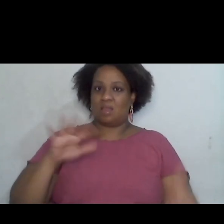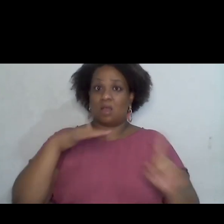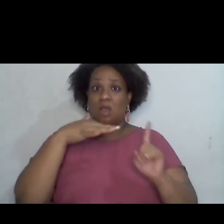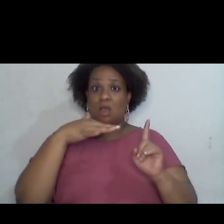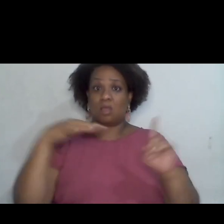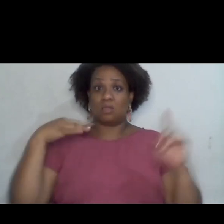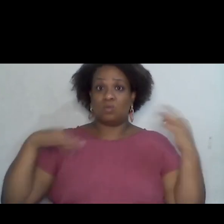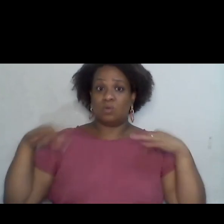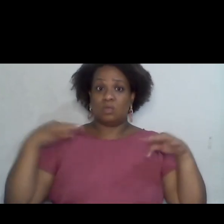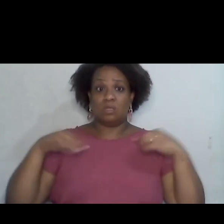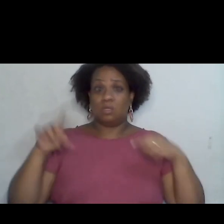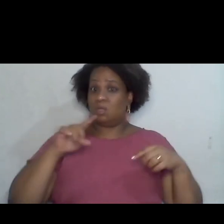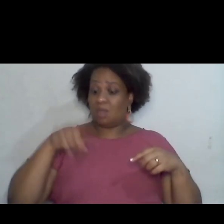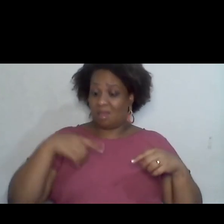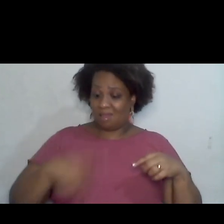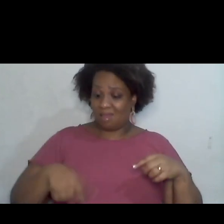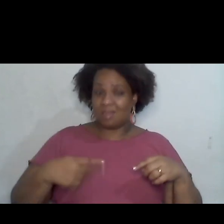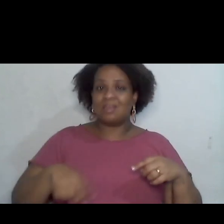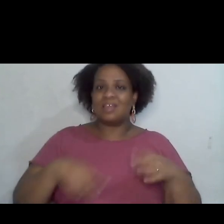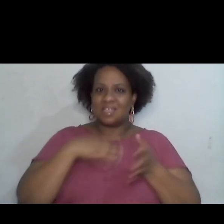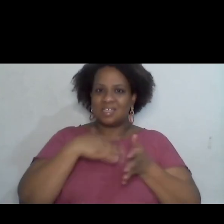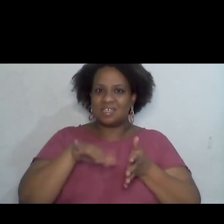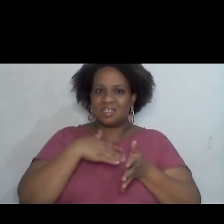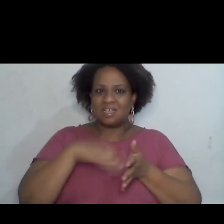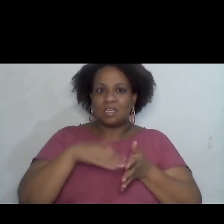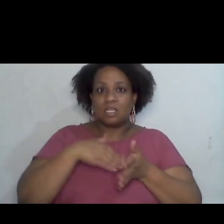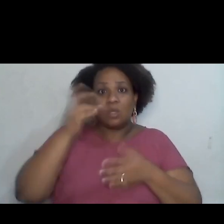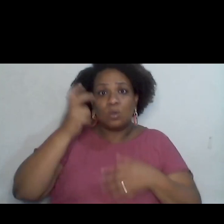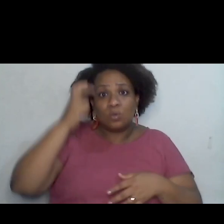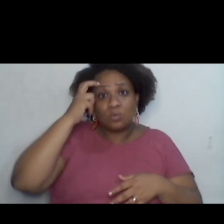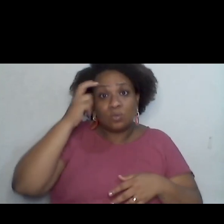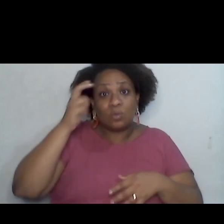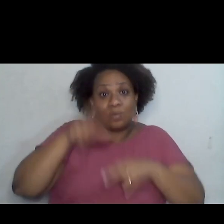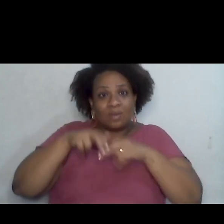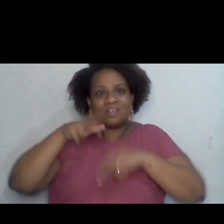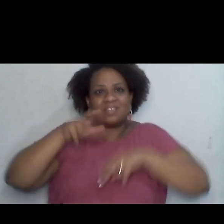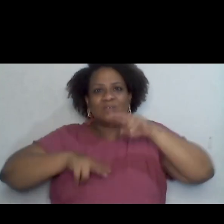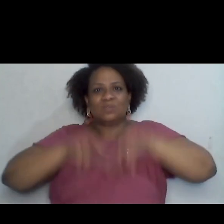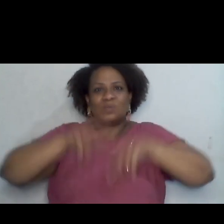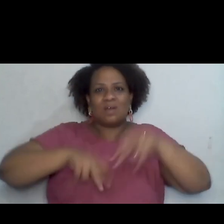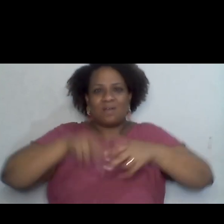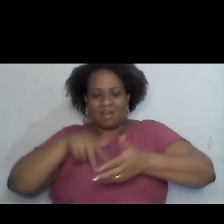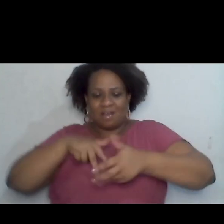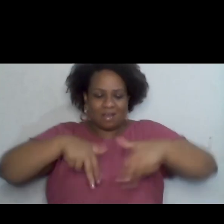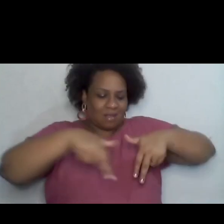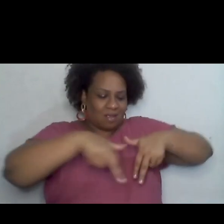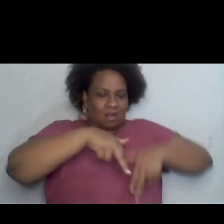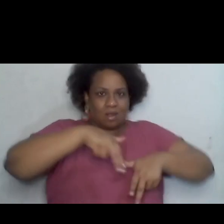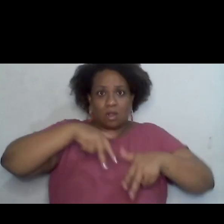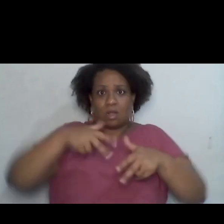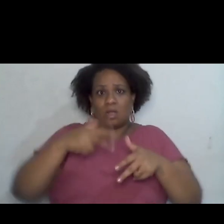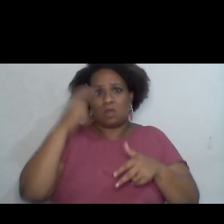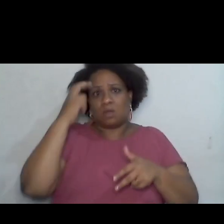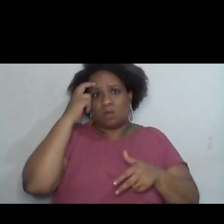É porque a Secult, justamente por meio da quadrilha junina e da cultura popular, quer